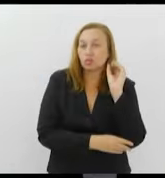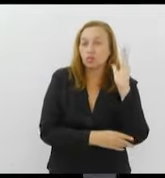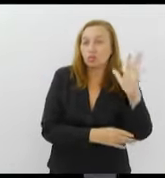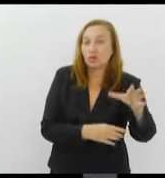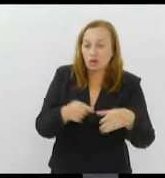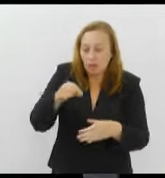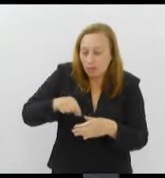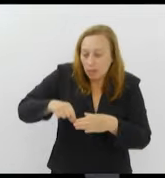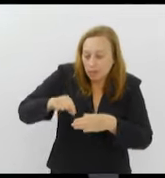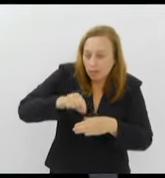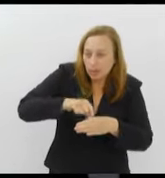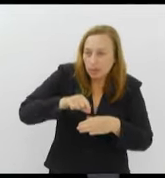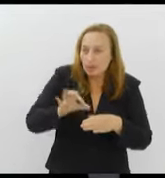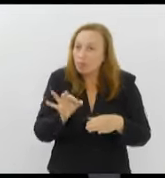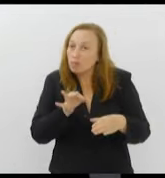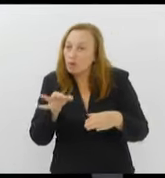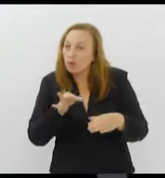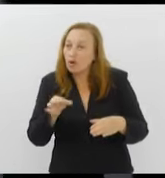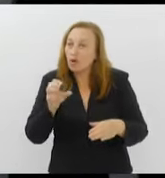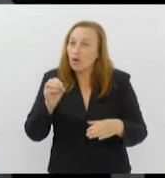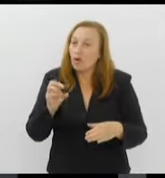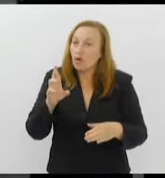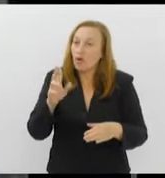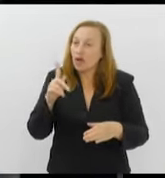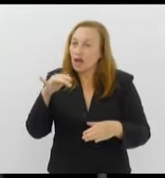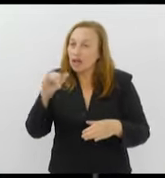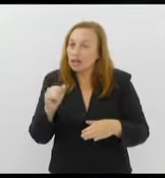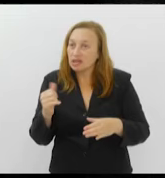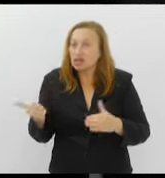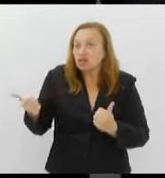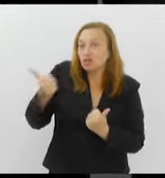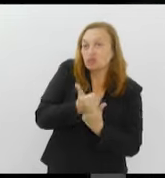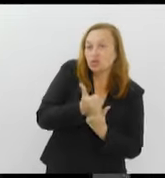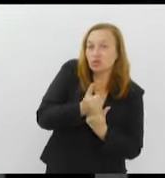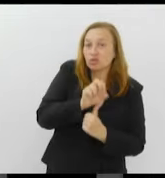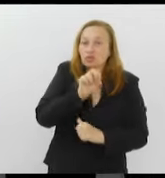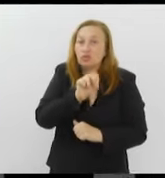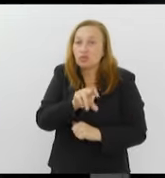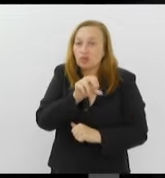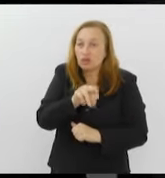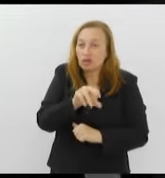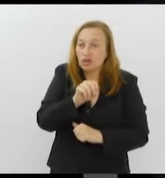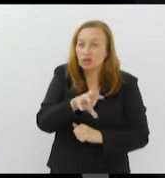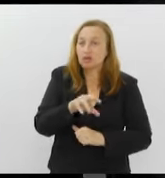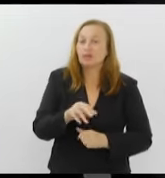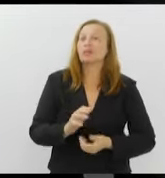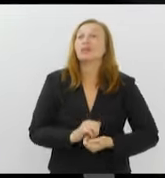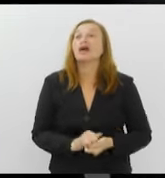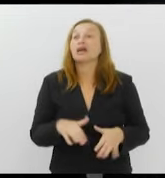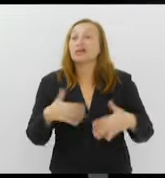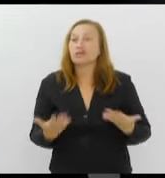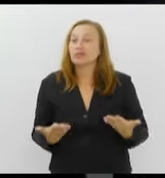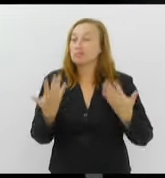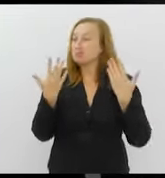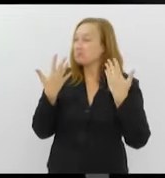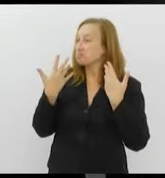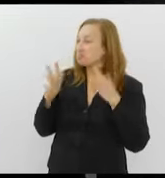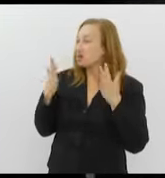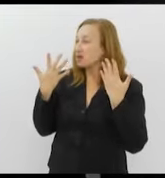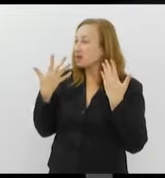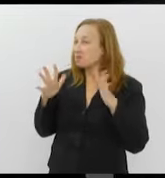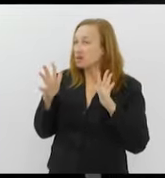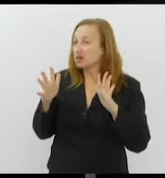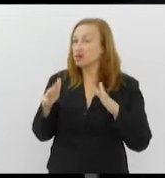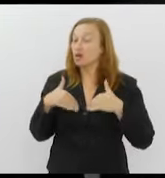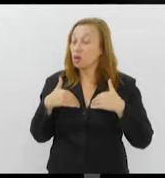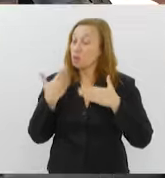orgânica, por substituir os agrotóxicos, por combate biológico à praga. Então, Vossa Excelência está de parabéns. Eu